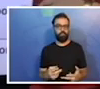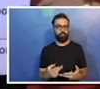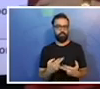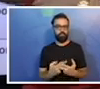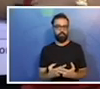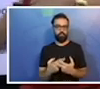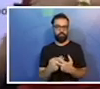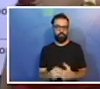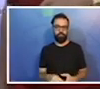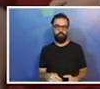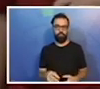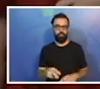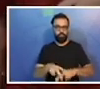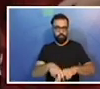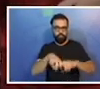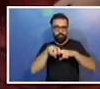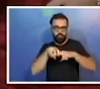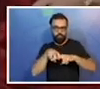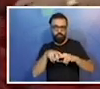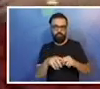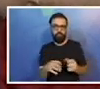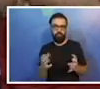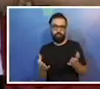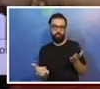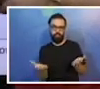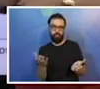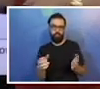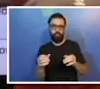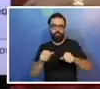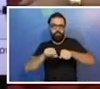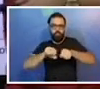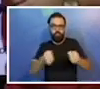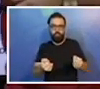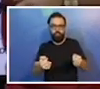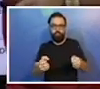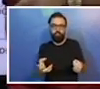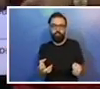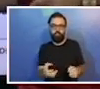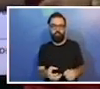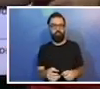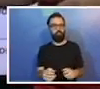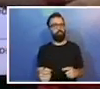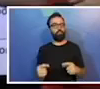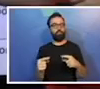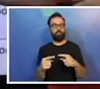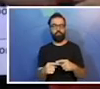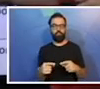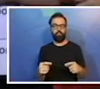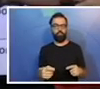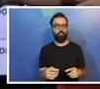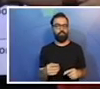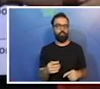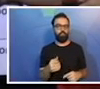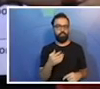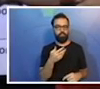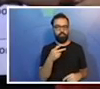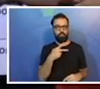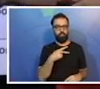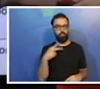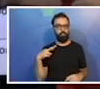interferência humana no equilíbrio do ecossistema. Vamos resolver juntos as atividades 2 e 3 da